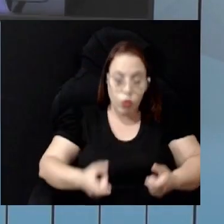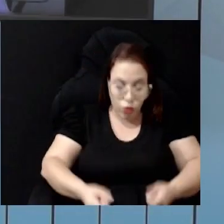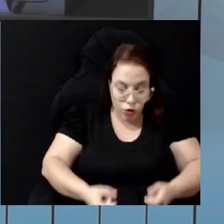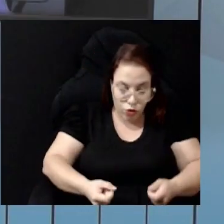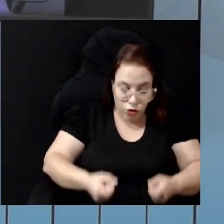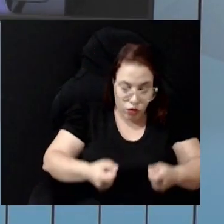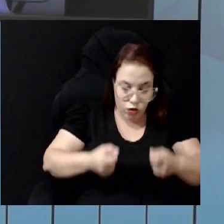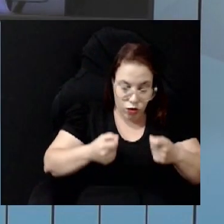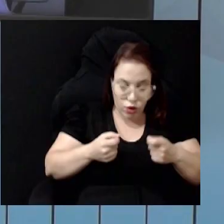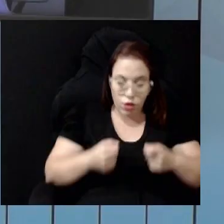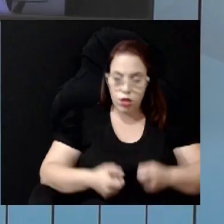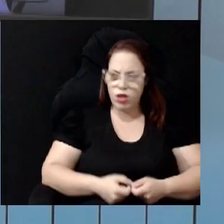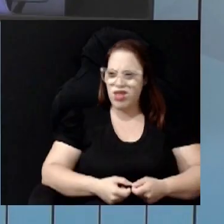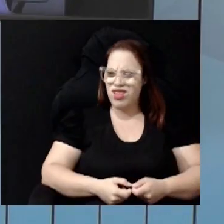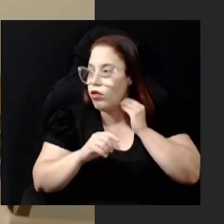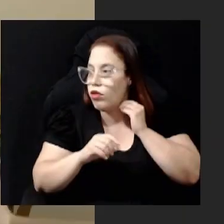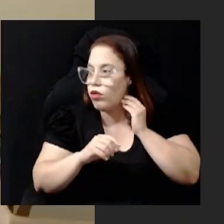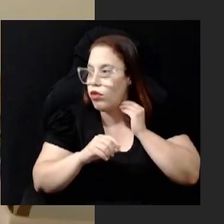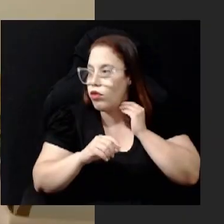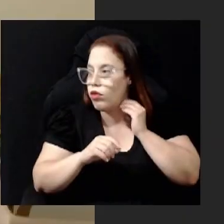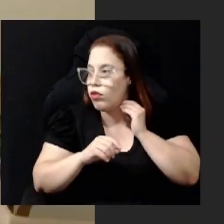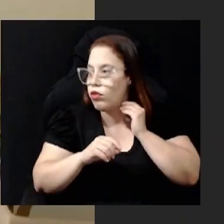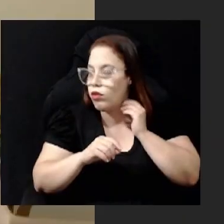de desenvolver um câncer ósseo?